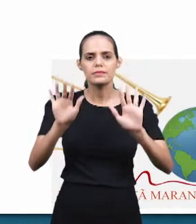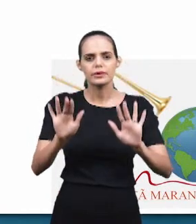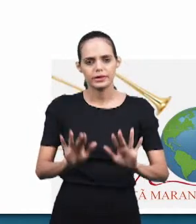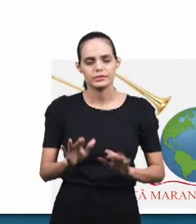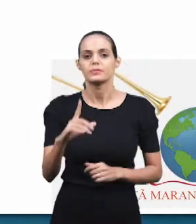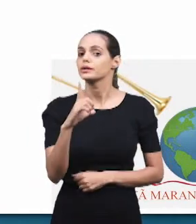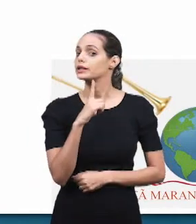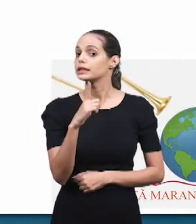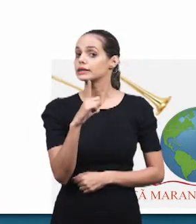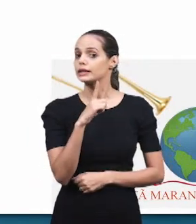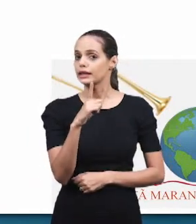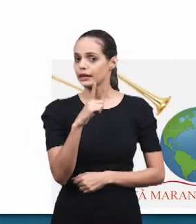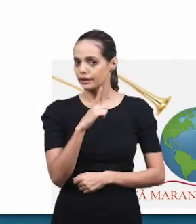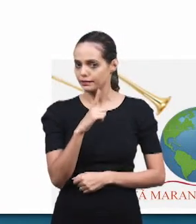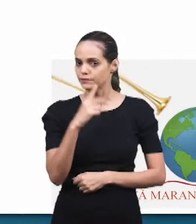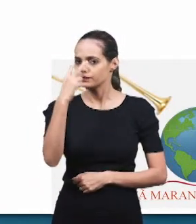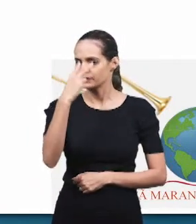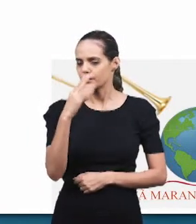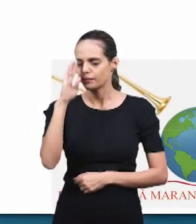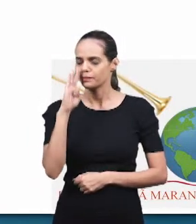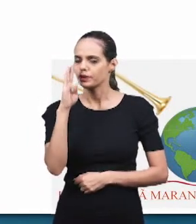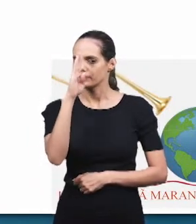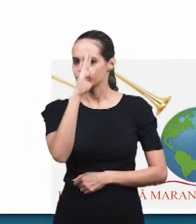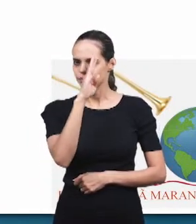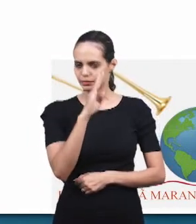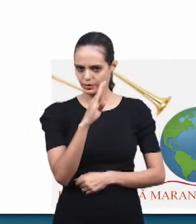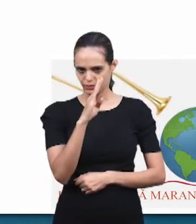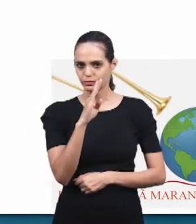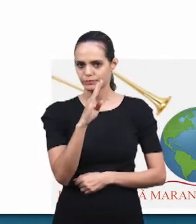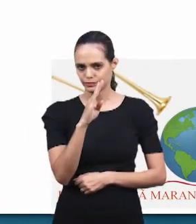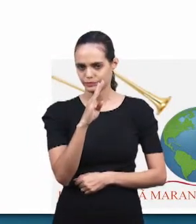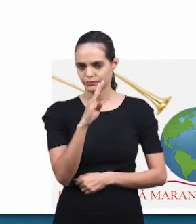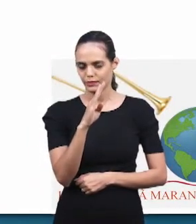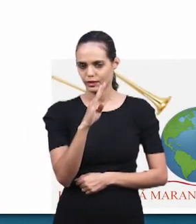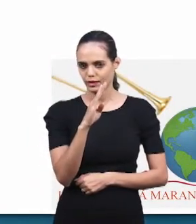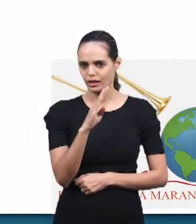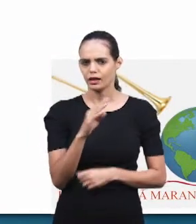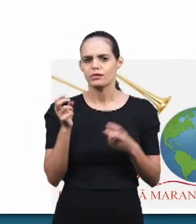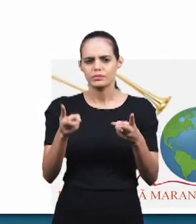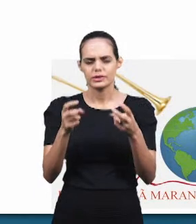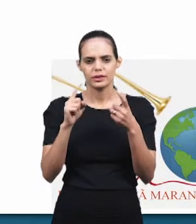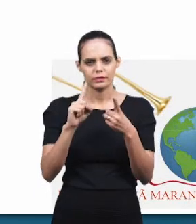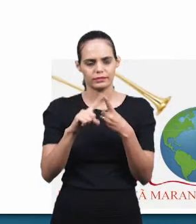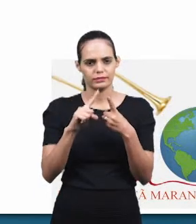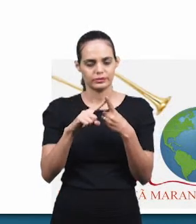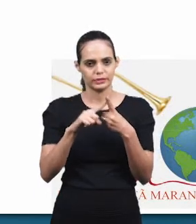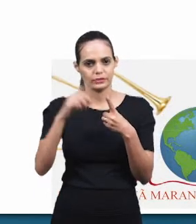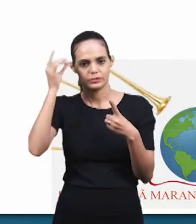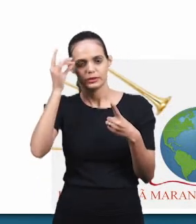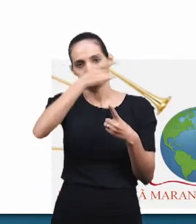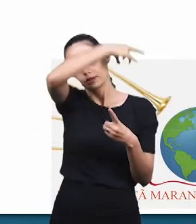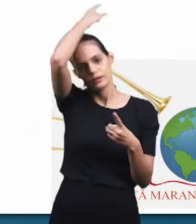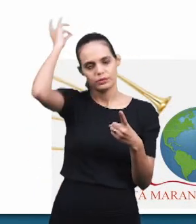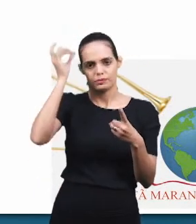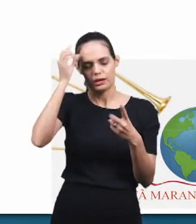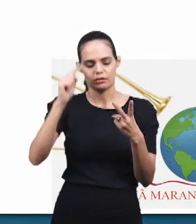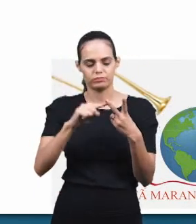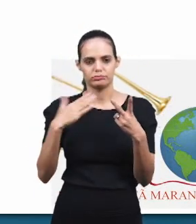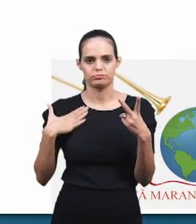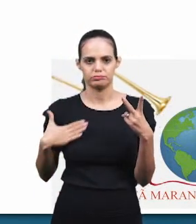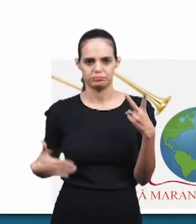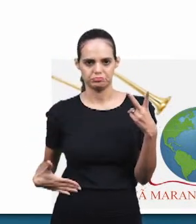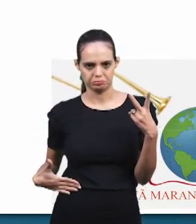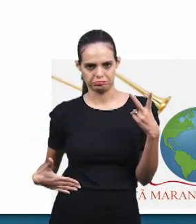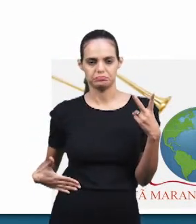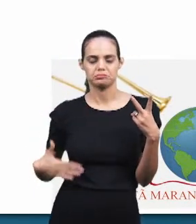por Jesus, observando o aspecto espiritual e o aspecto físico. Com relação ao